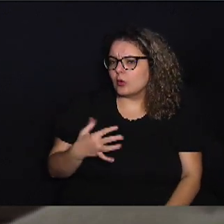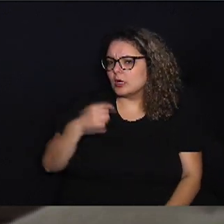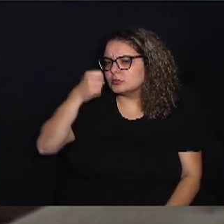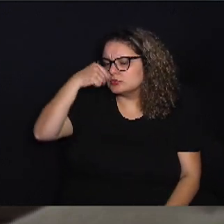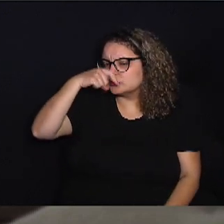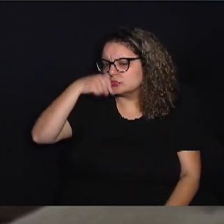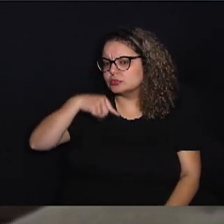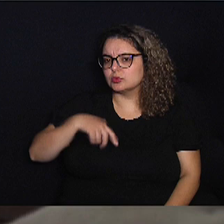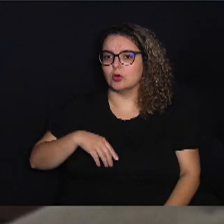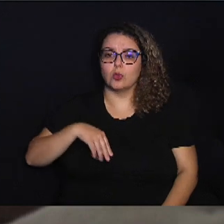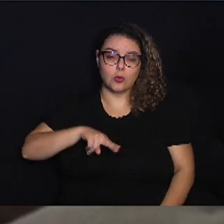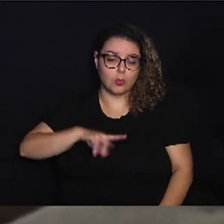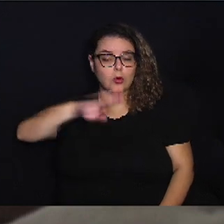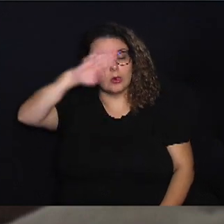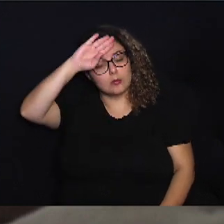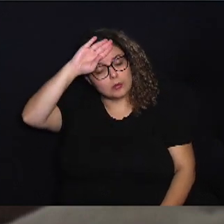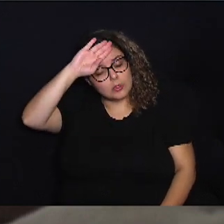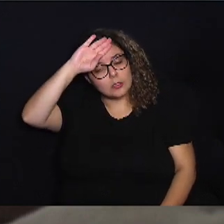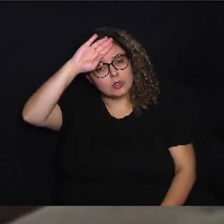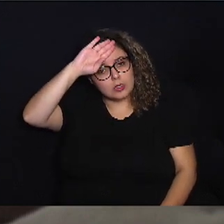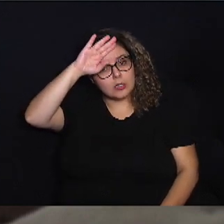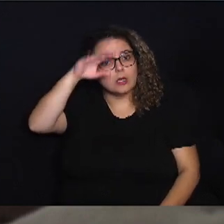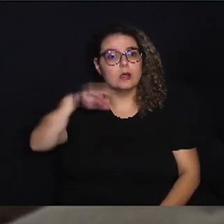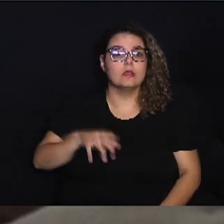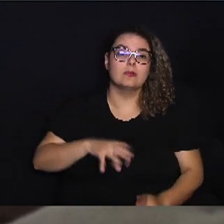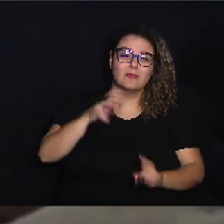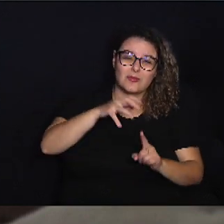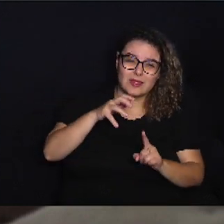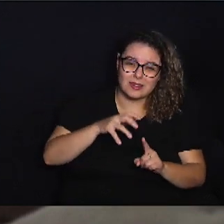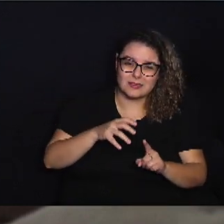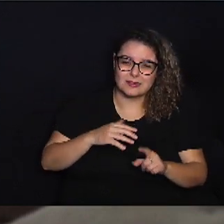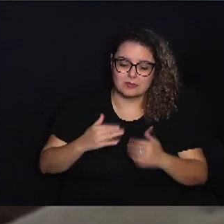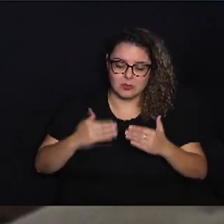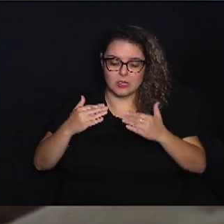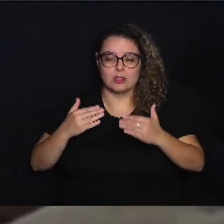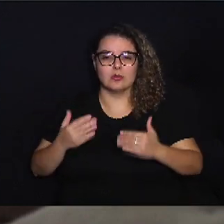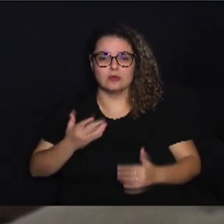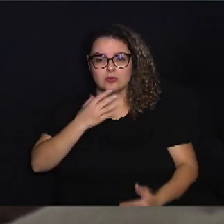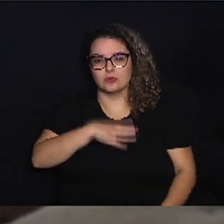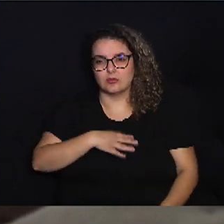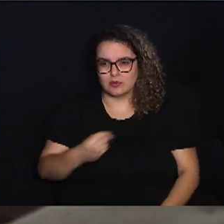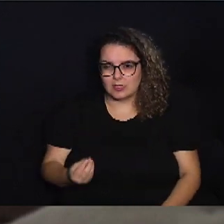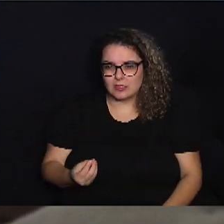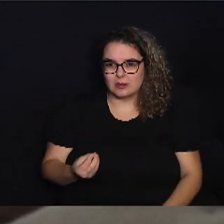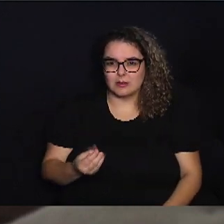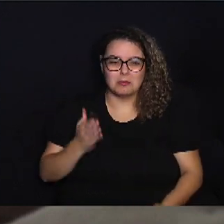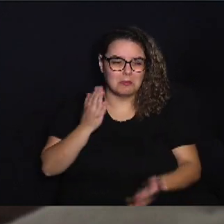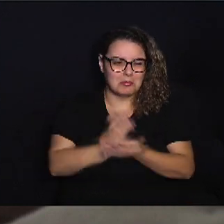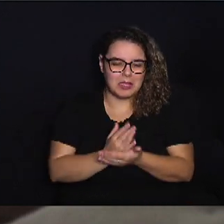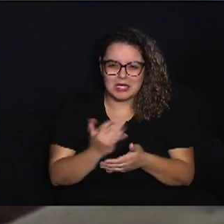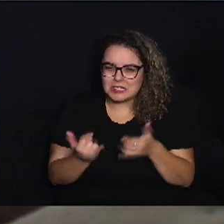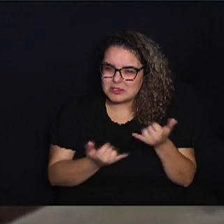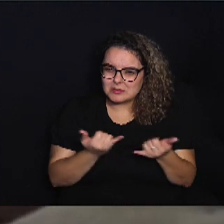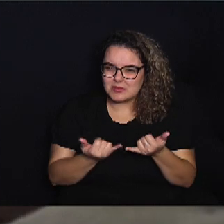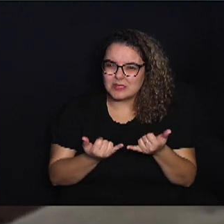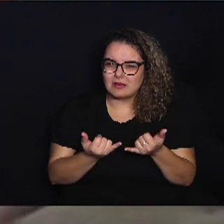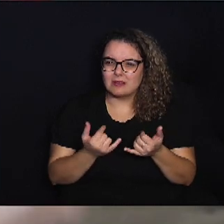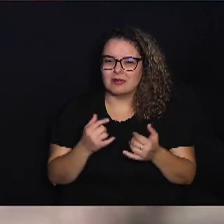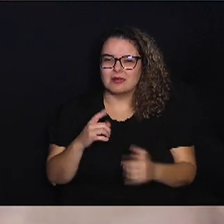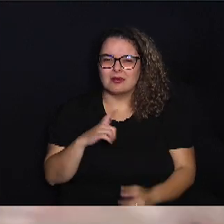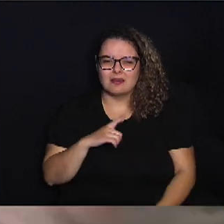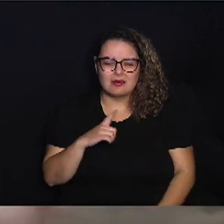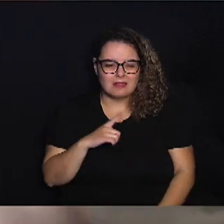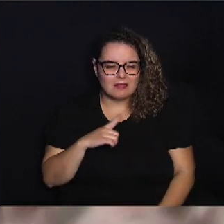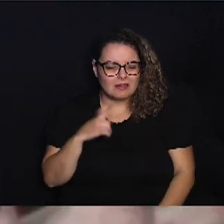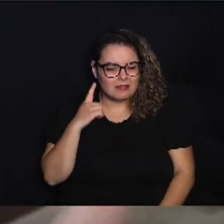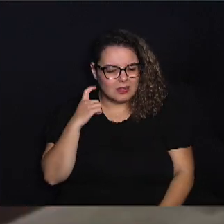desse resfriado abate o seu filho, Então, cai o estado geral, para de brincar, tem gemência, que é o ruído que as